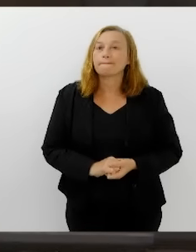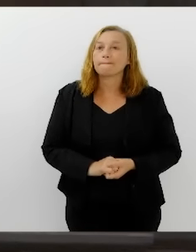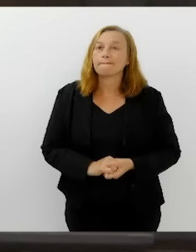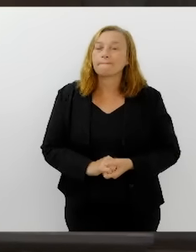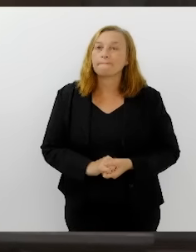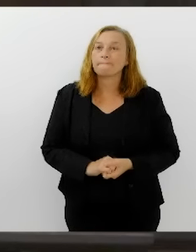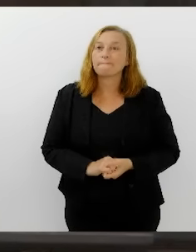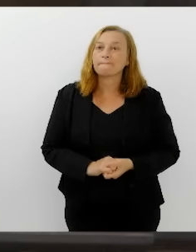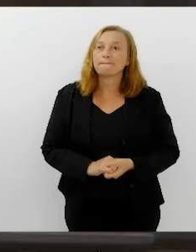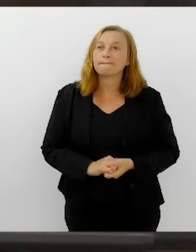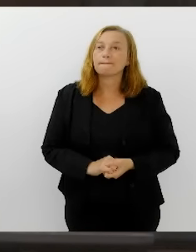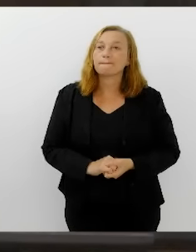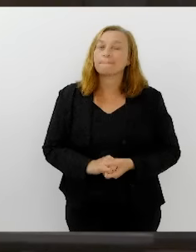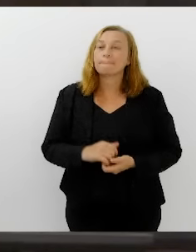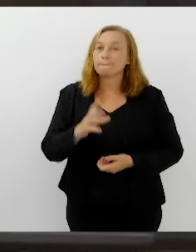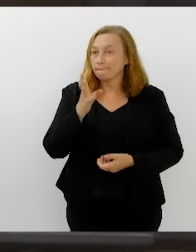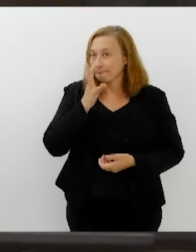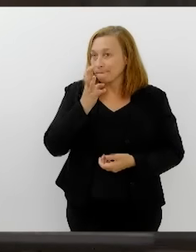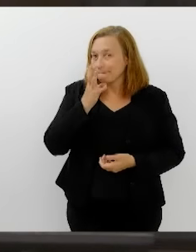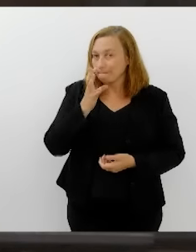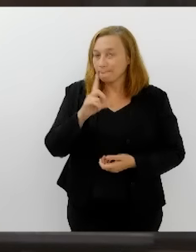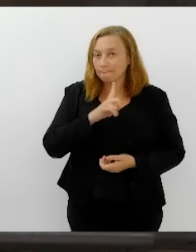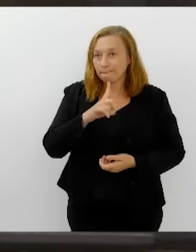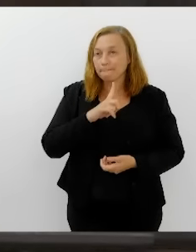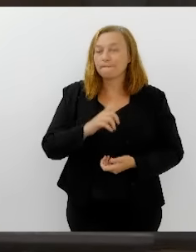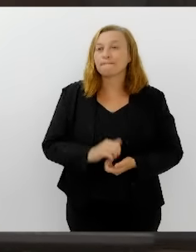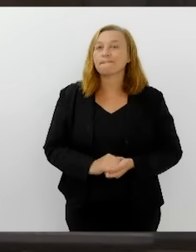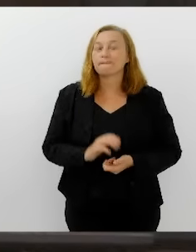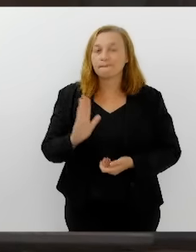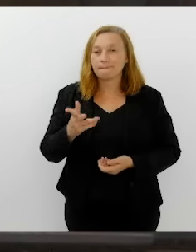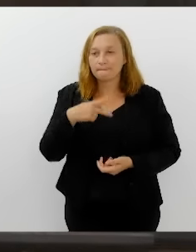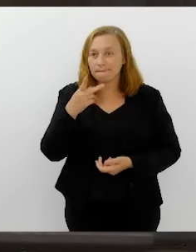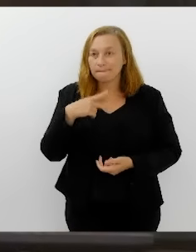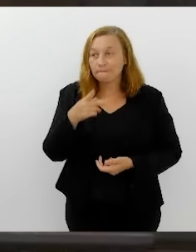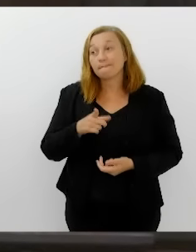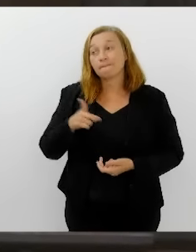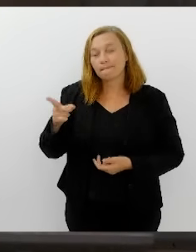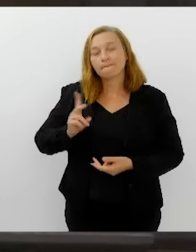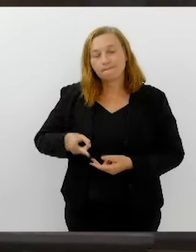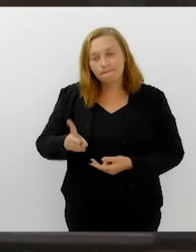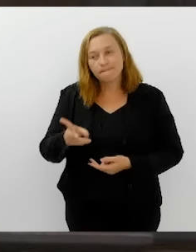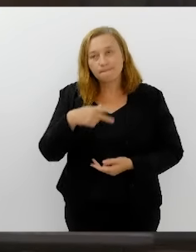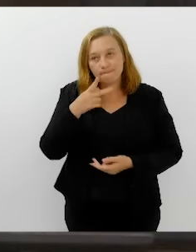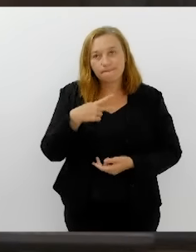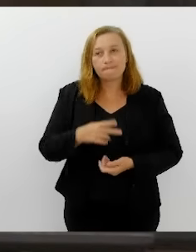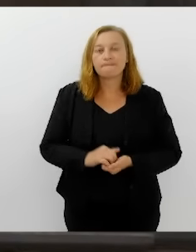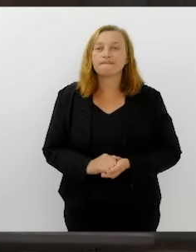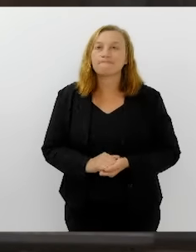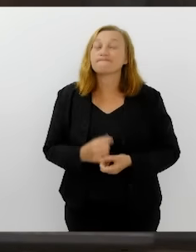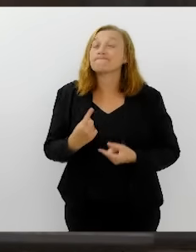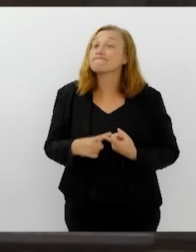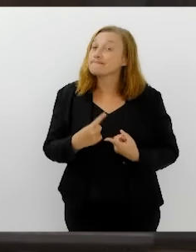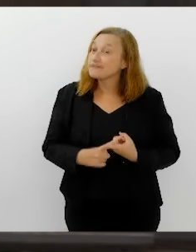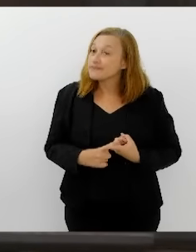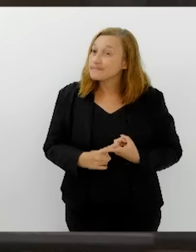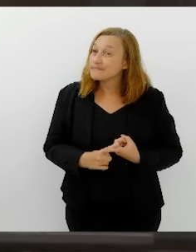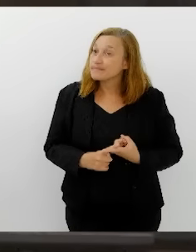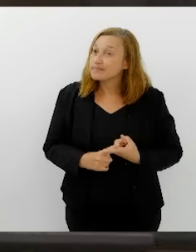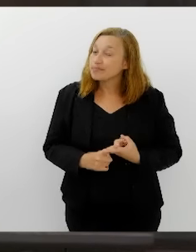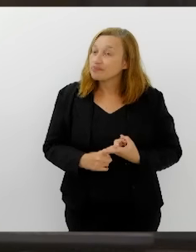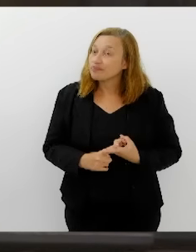eu tenho muita admiração, já falei isso para ele e falo sempre em público, porque você